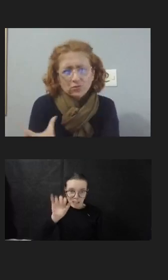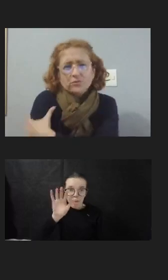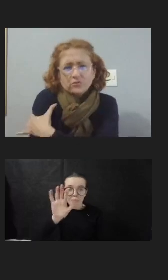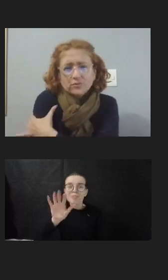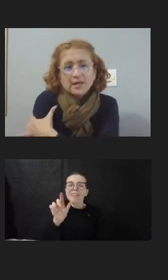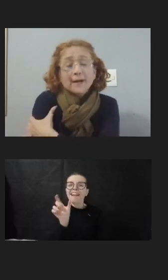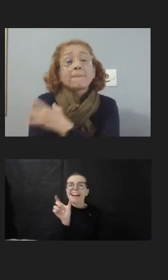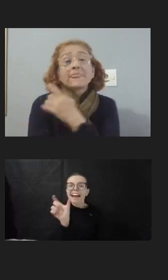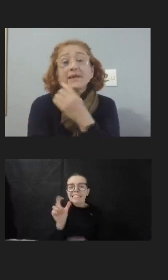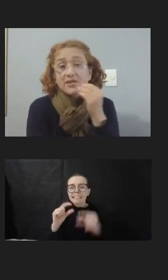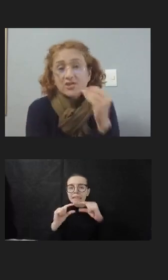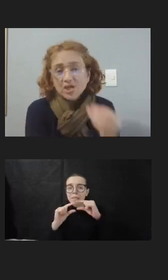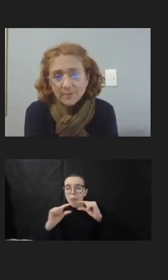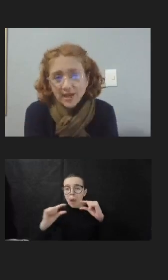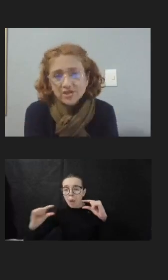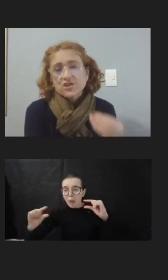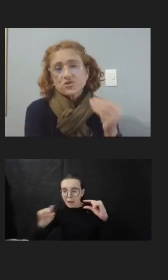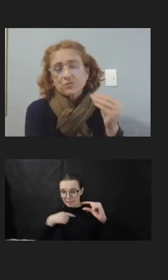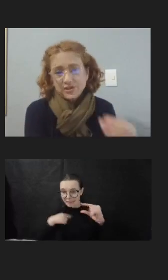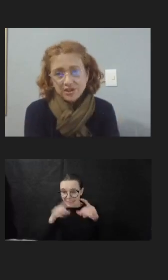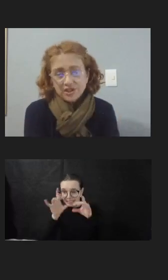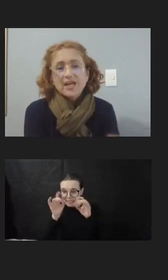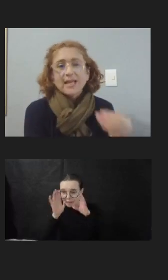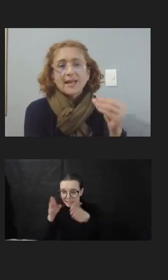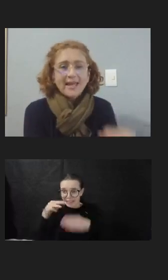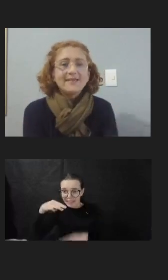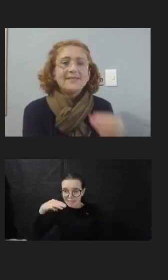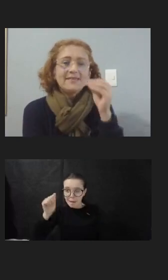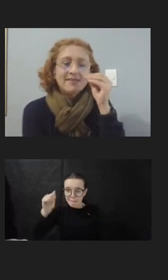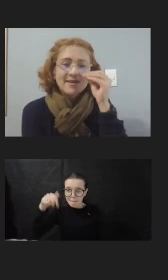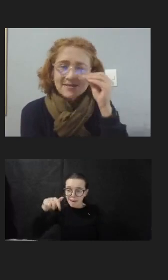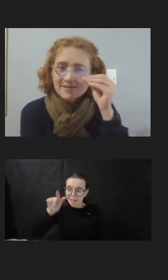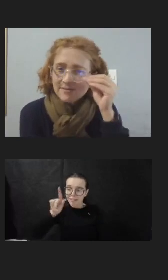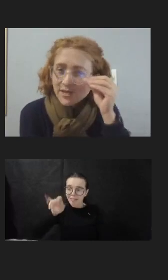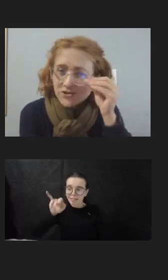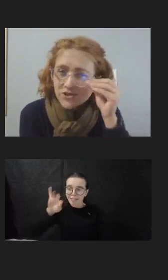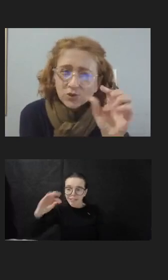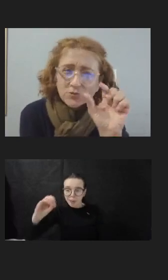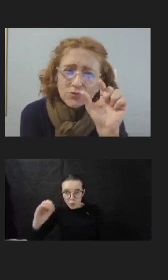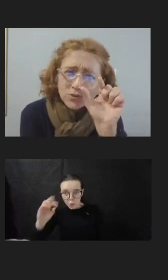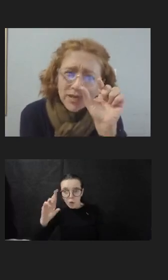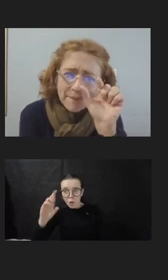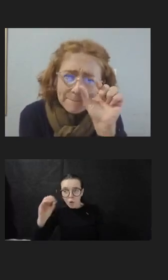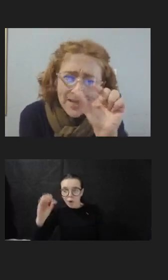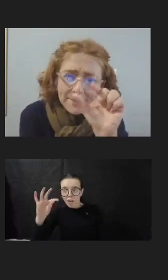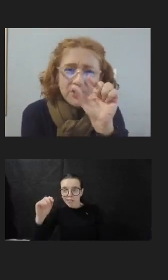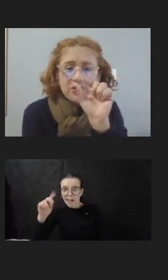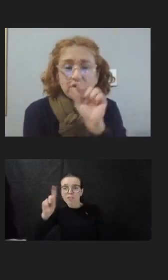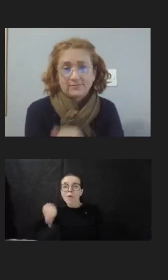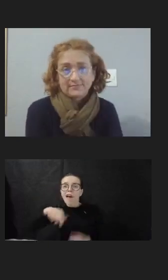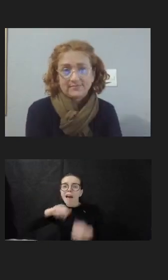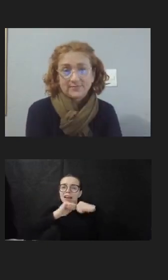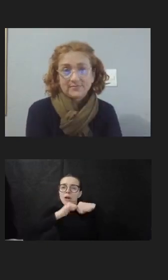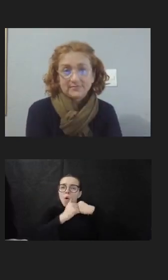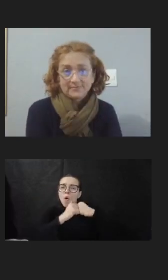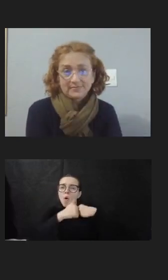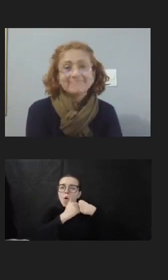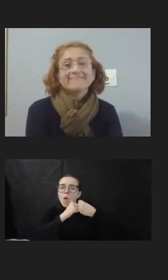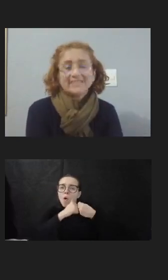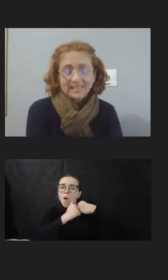colada no ombro no lugar. E geralmente a tendinopatia, ela é nesse bendito músculo que é bem pequenininho.